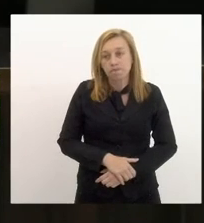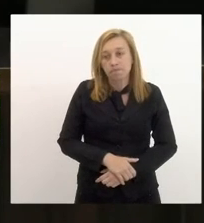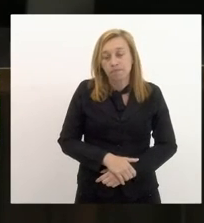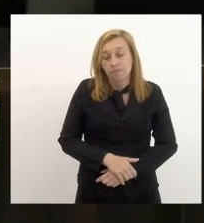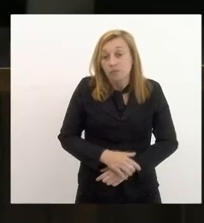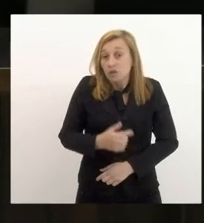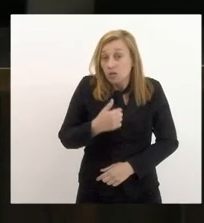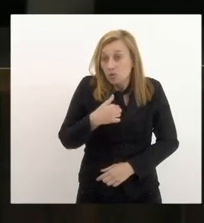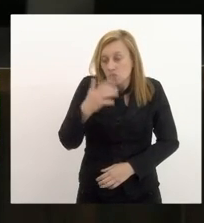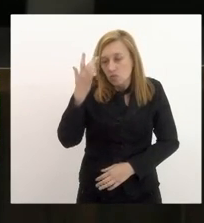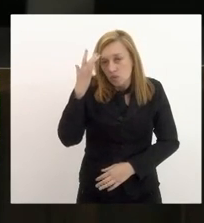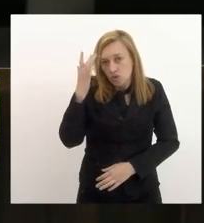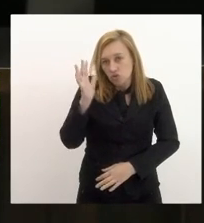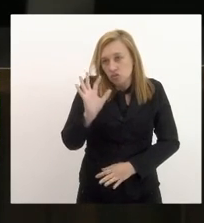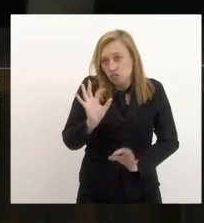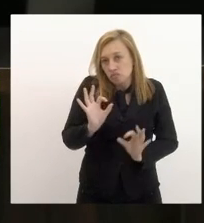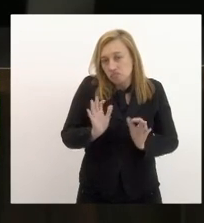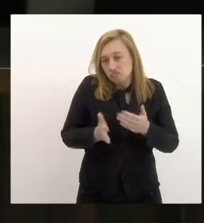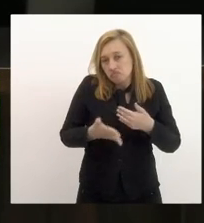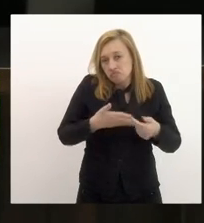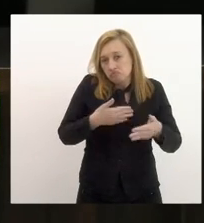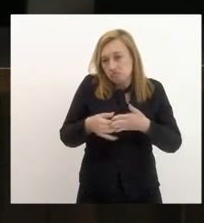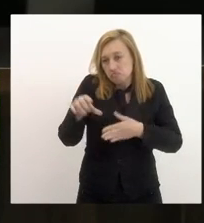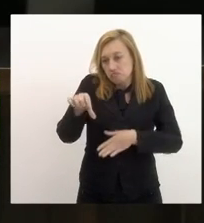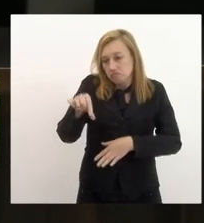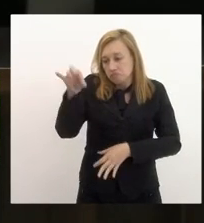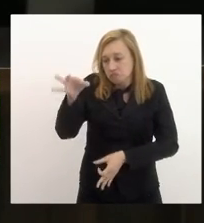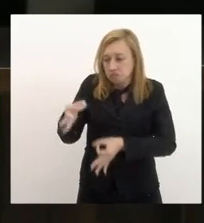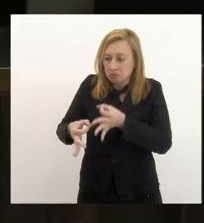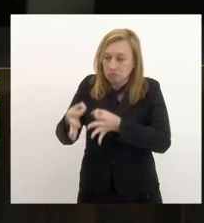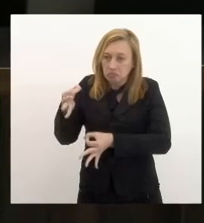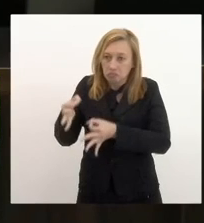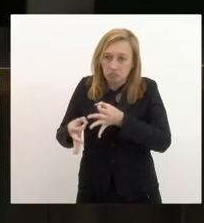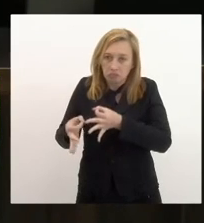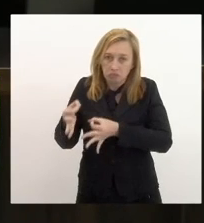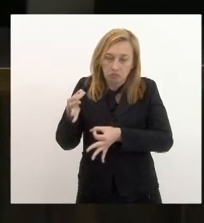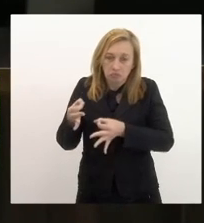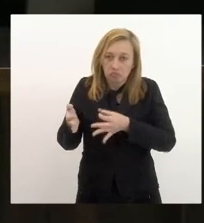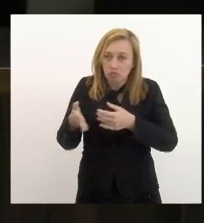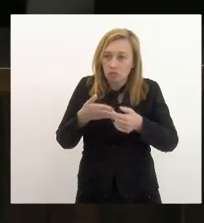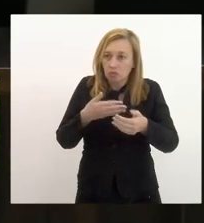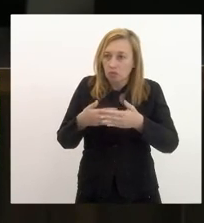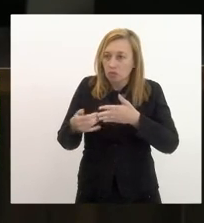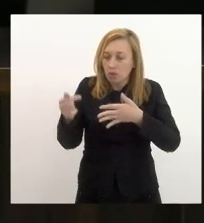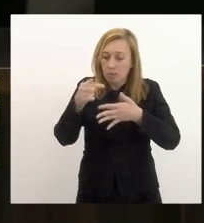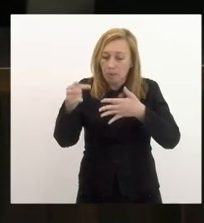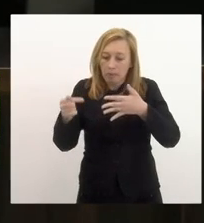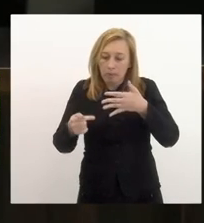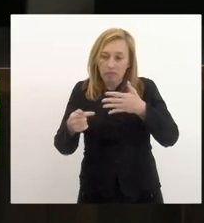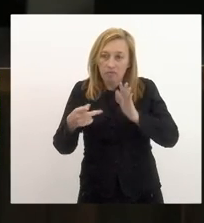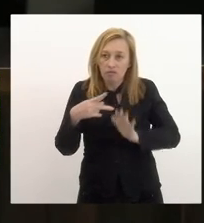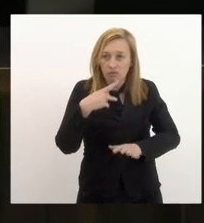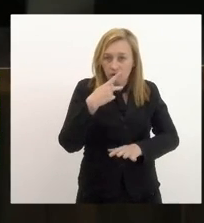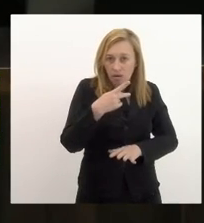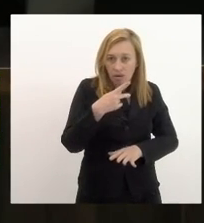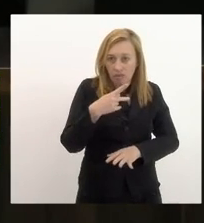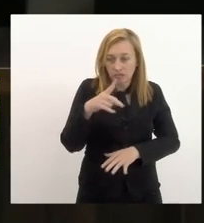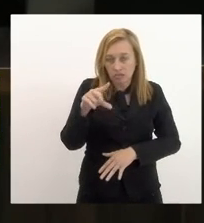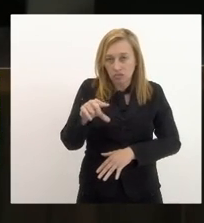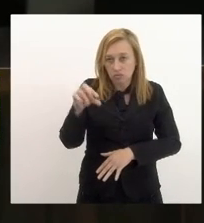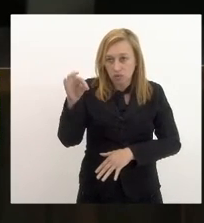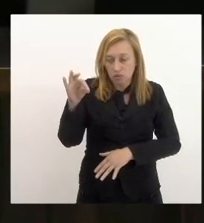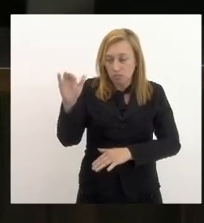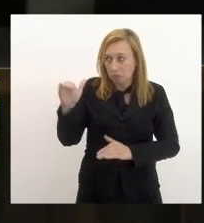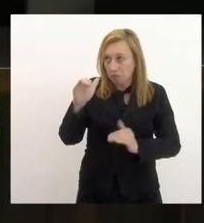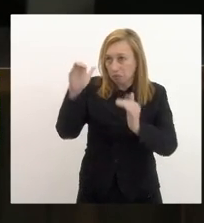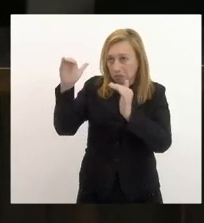e eu acho qualquer decisão judicial a qualquer ponto do que aqui foi colocada acho uma decisão sempre